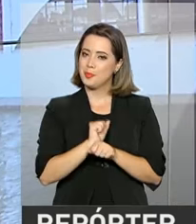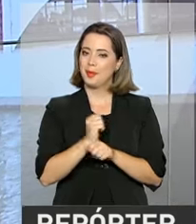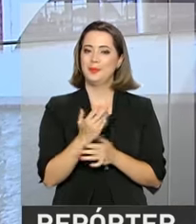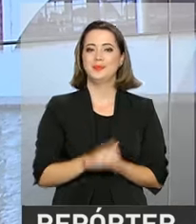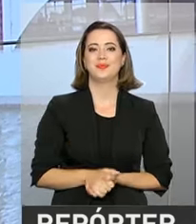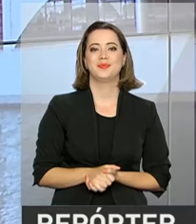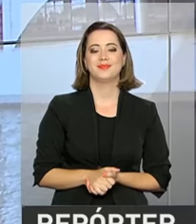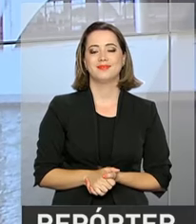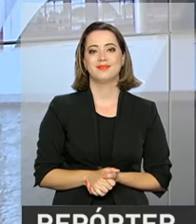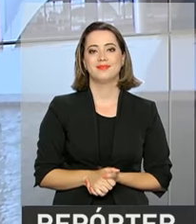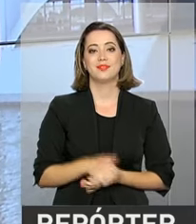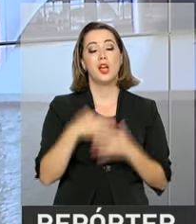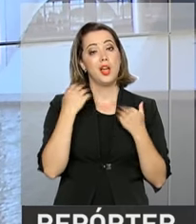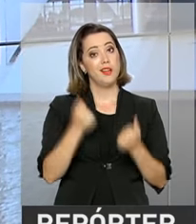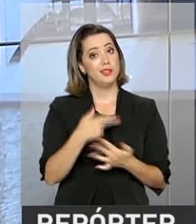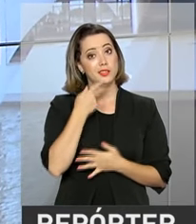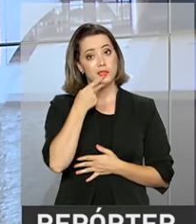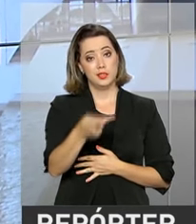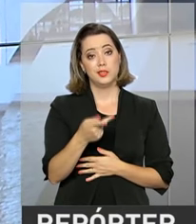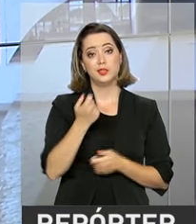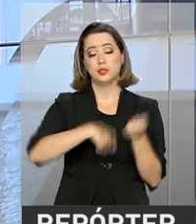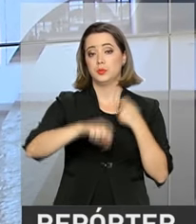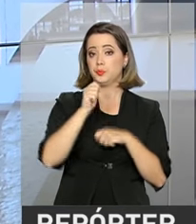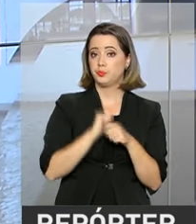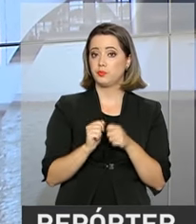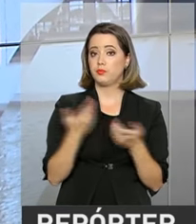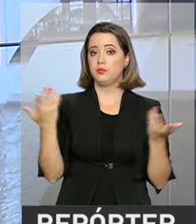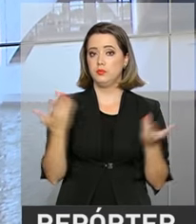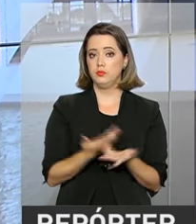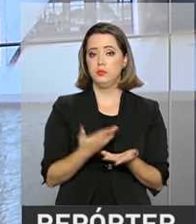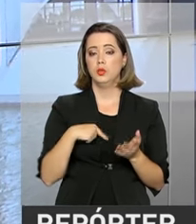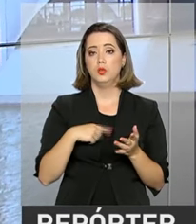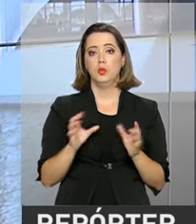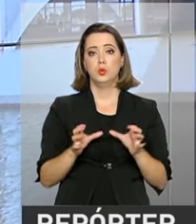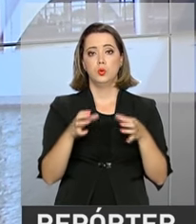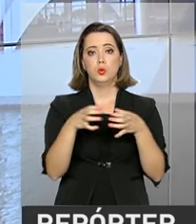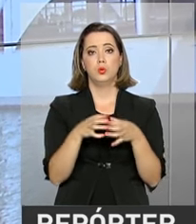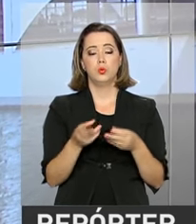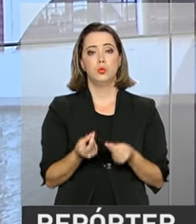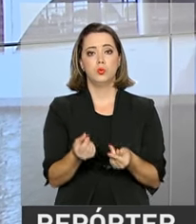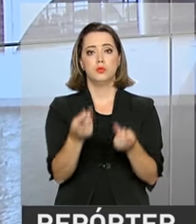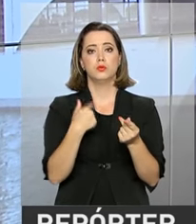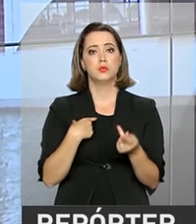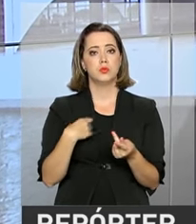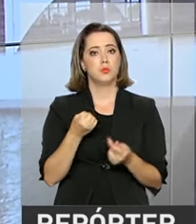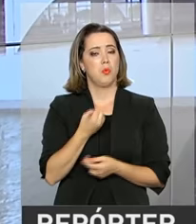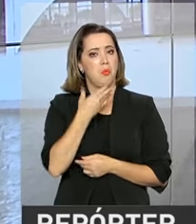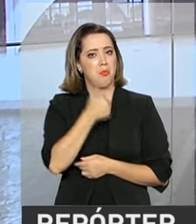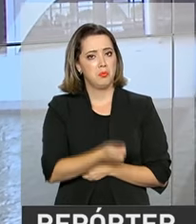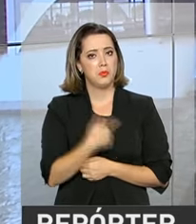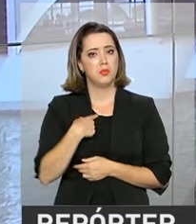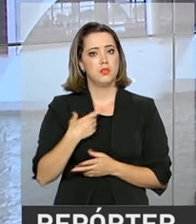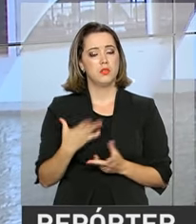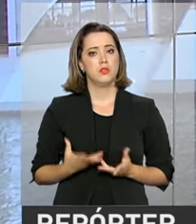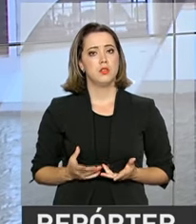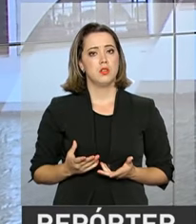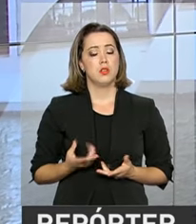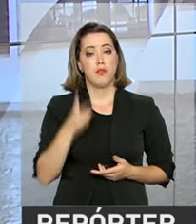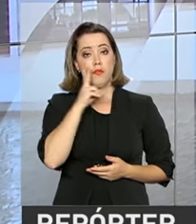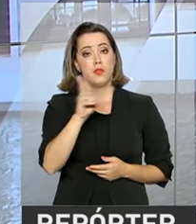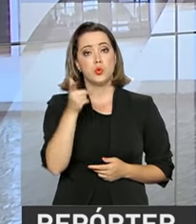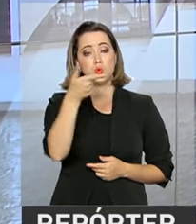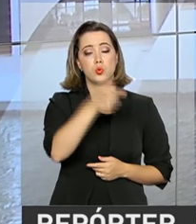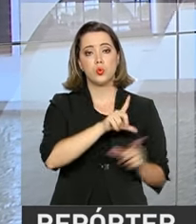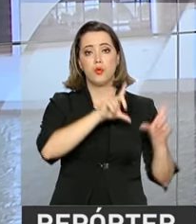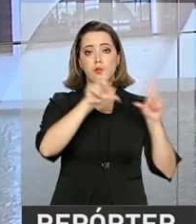e vamos seguir falando de economia o mercado financeiro mantém o otimismo e estima mais uma vez queda na inflação